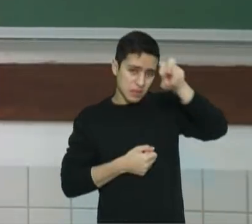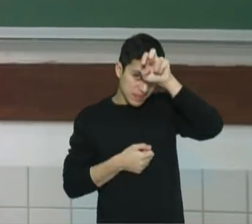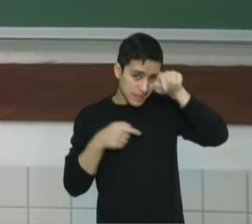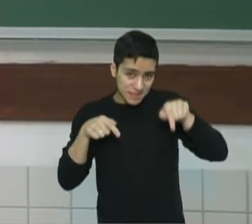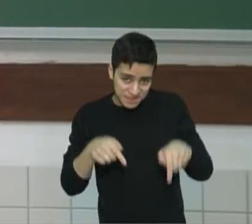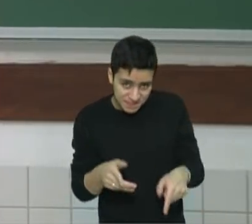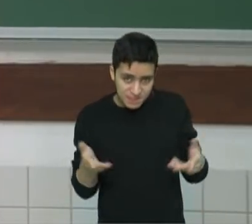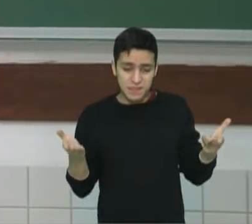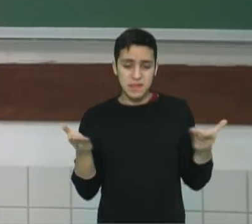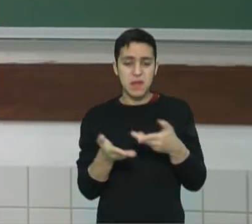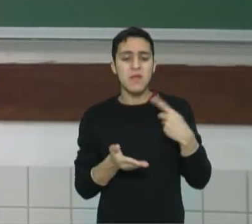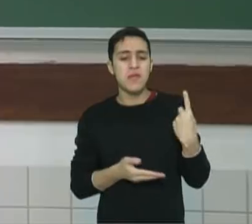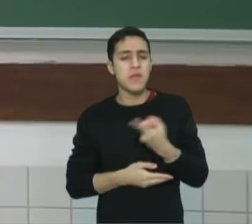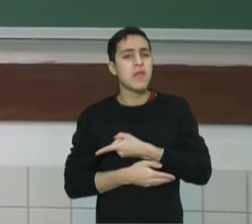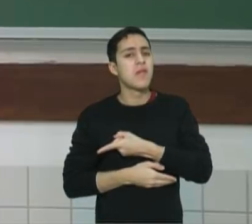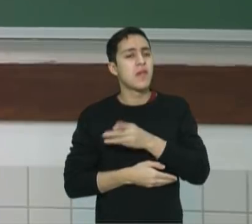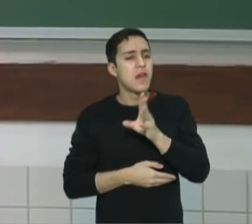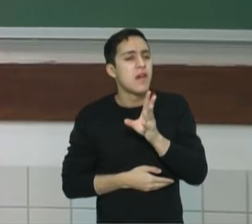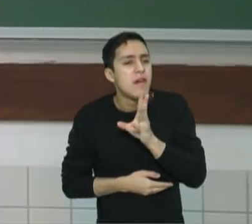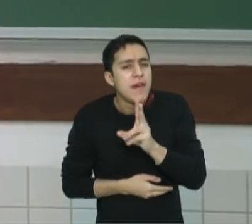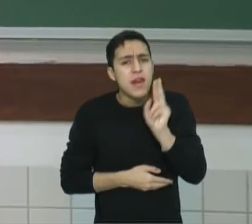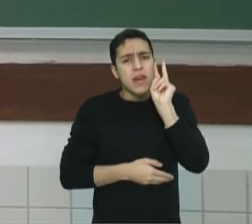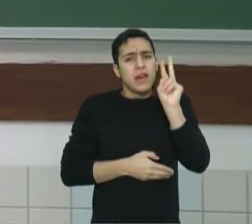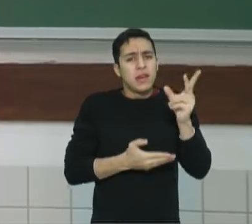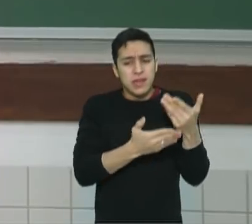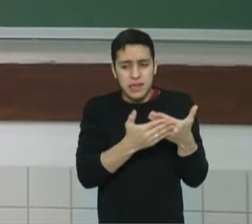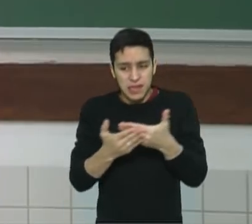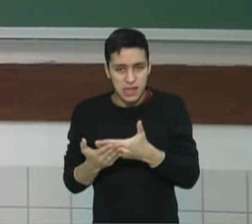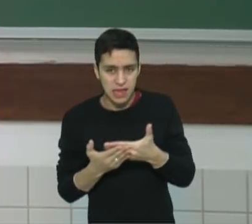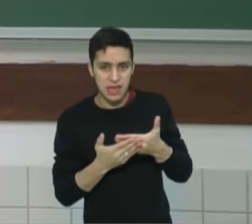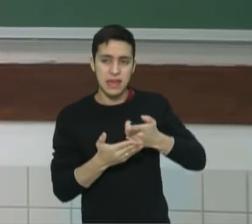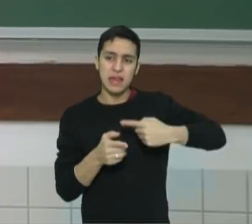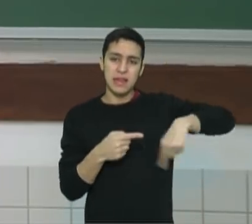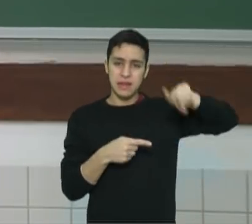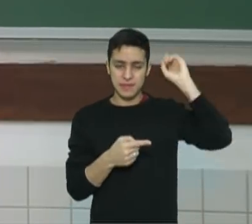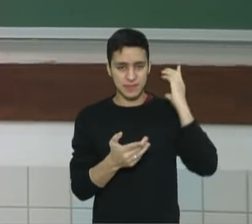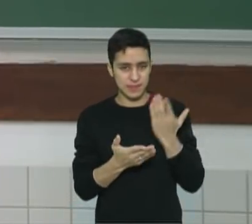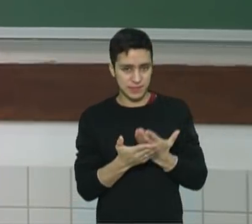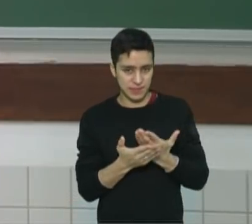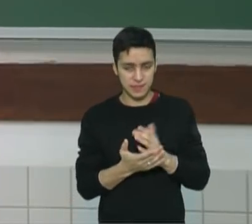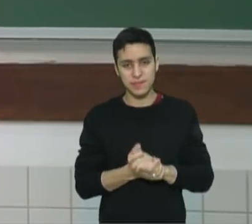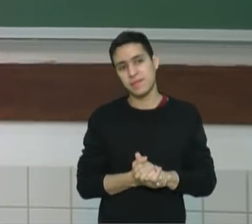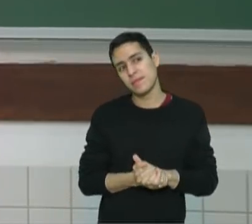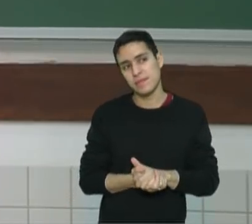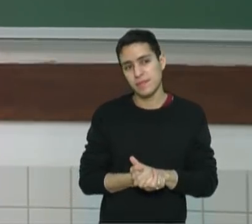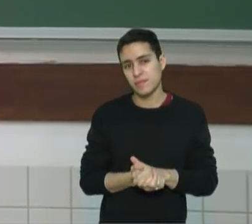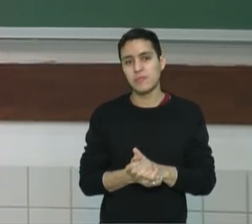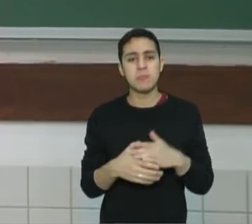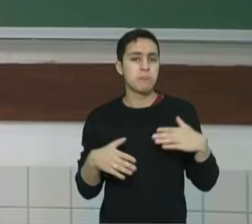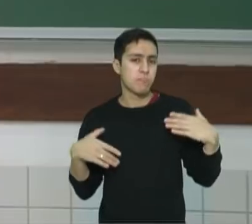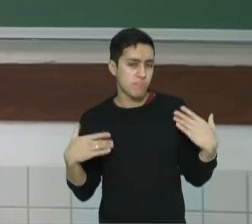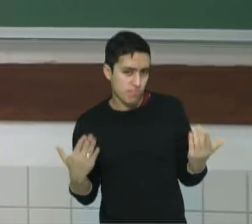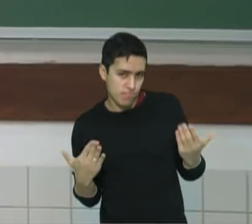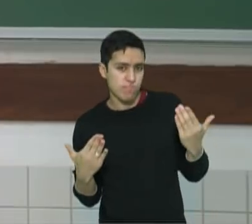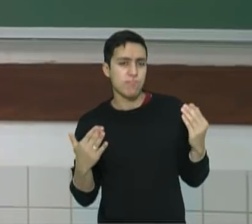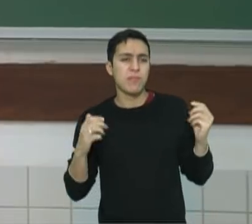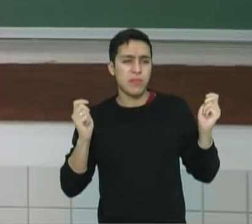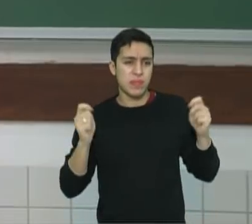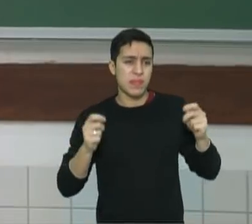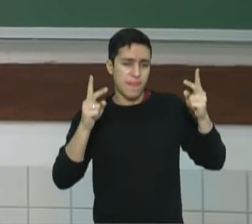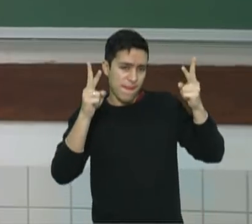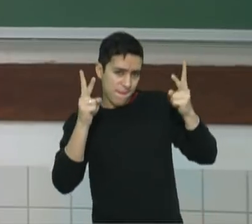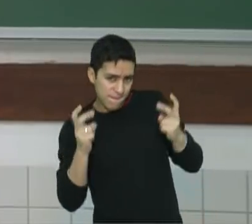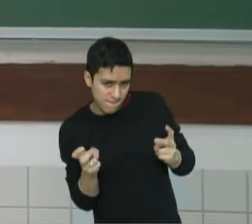nós vemos e conhecemos e estudamos e vimos em aulas anteriores. Já quando